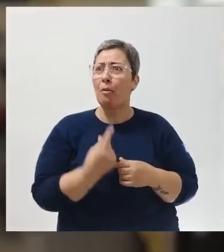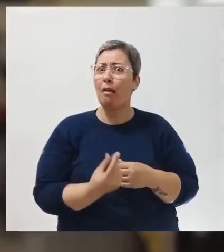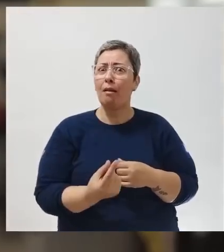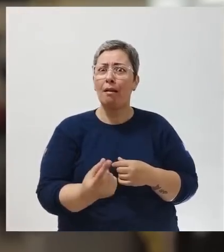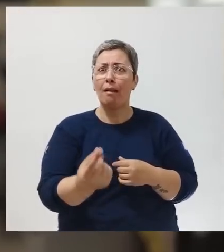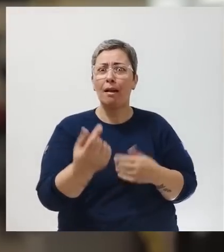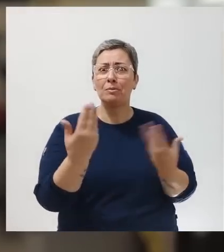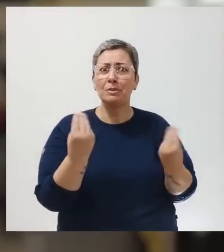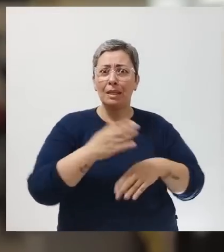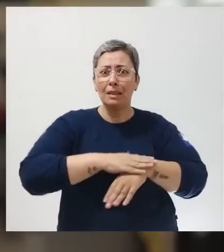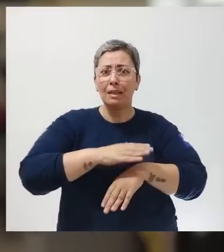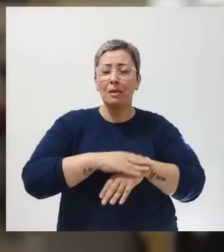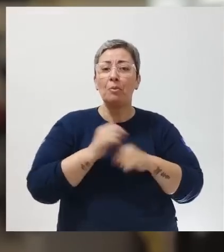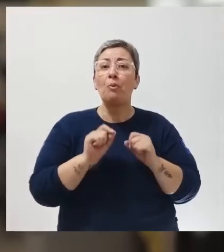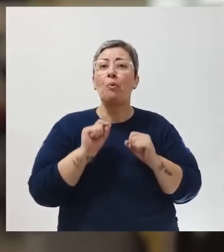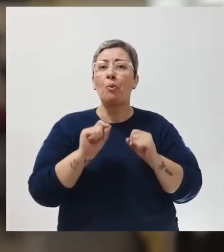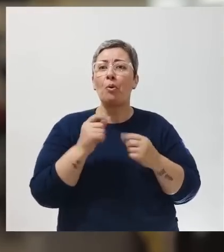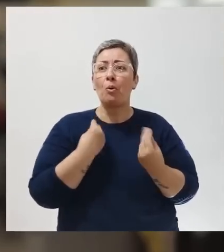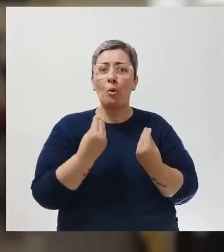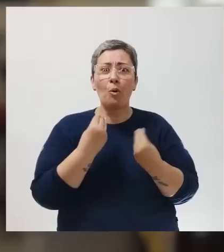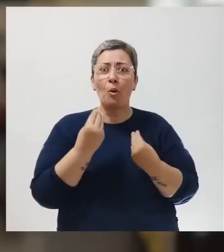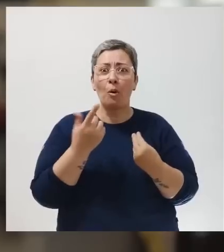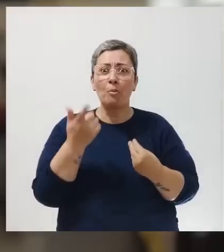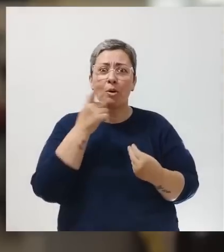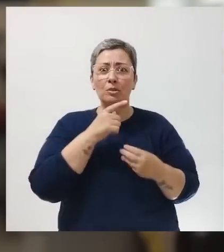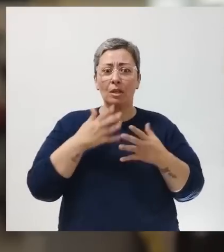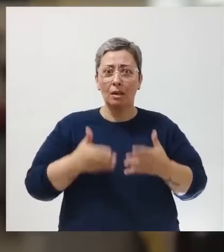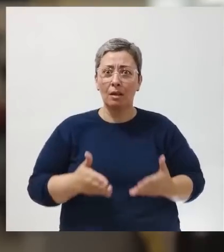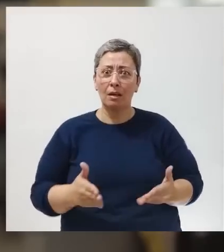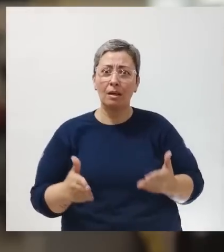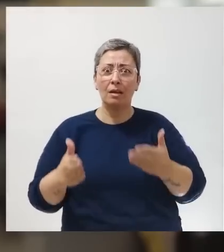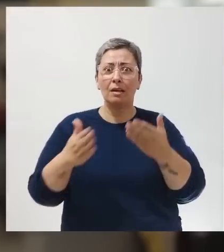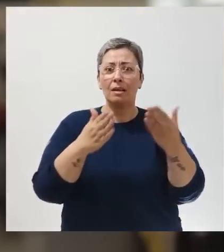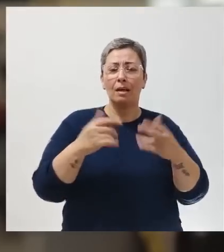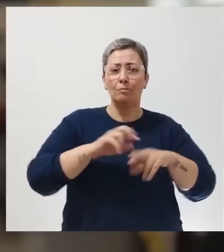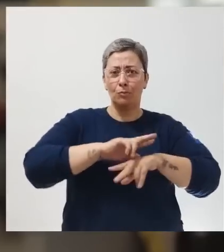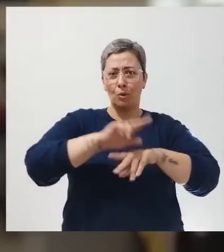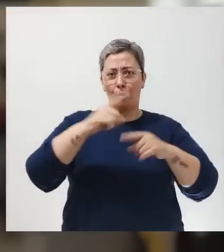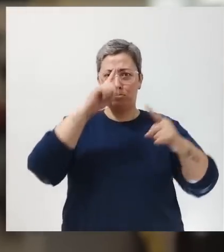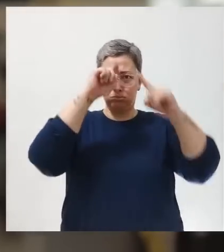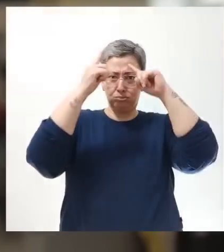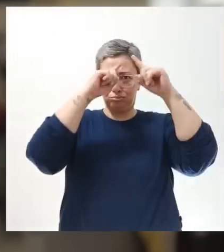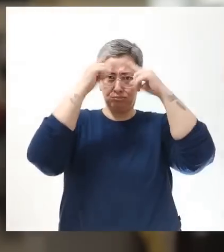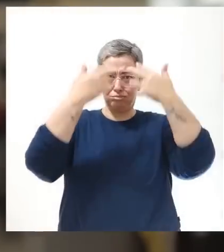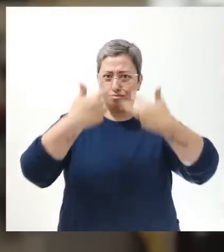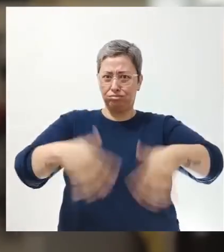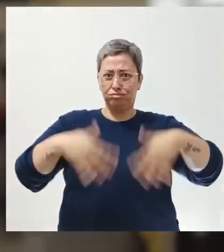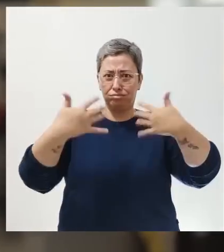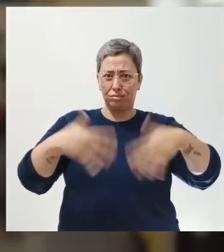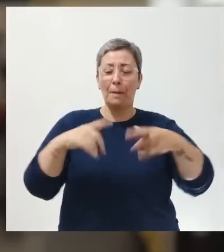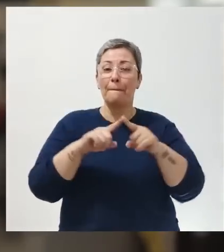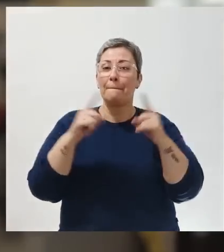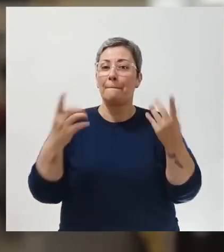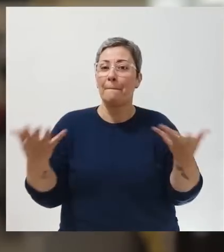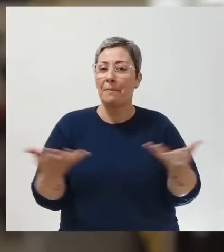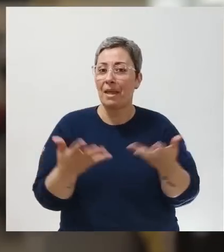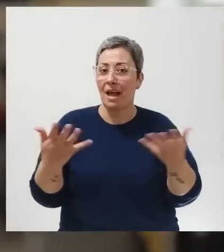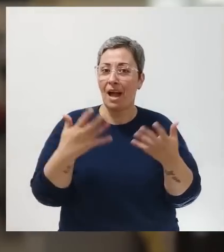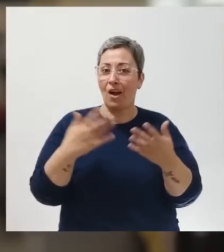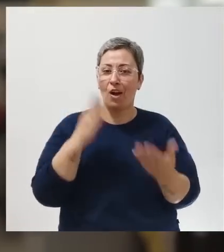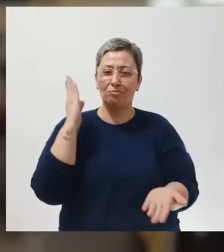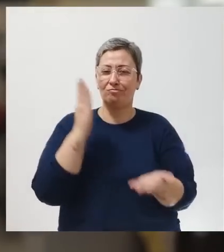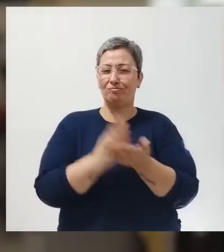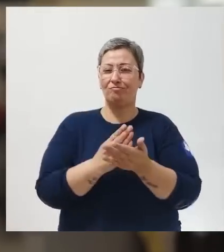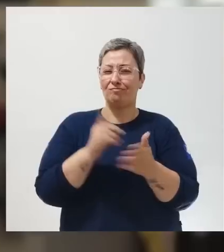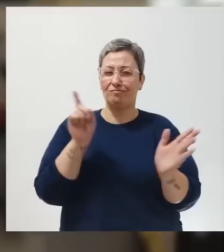dentro d'água por muito tempo? E ainda, o que faz ele se movimentar? São muitas as dúvidas, não é mesmo? Mas